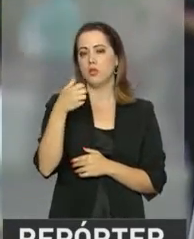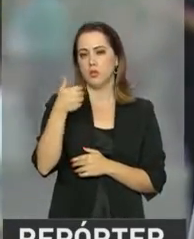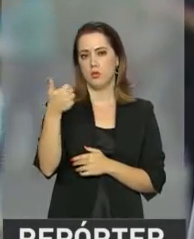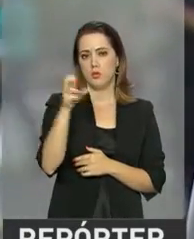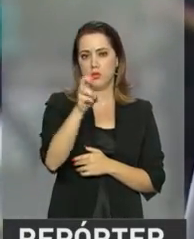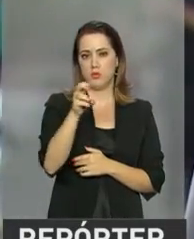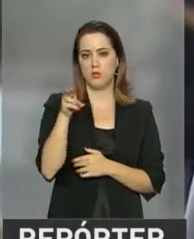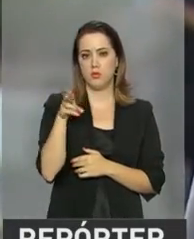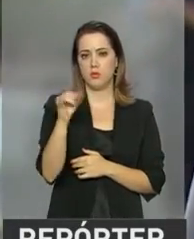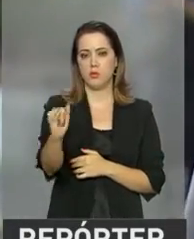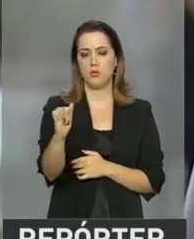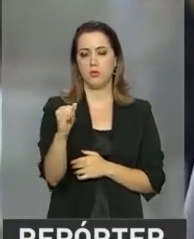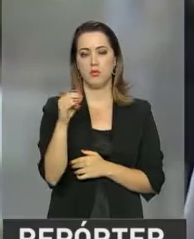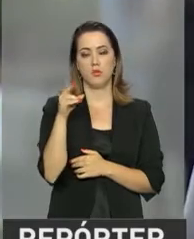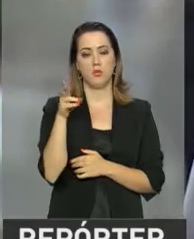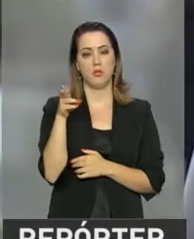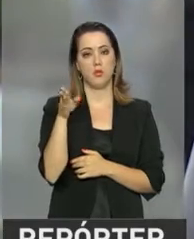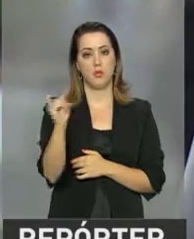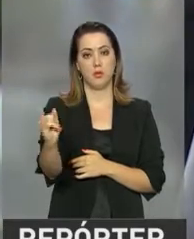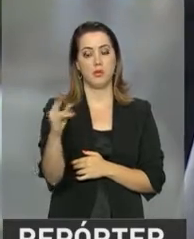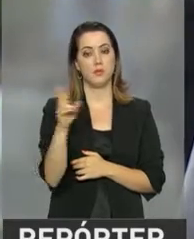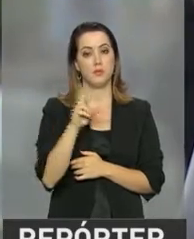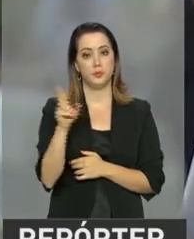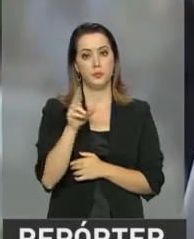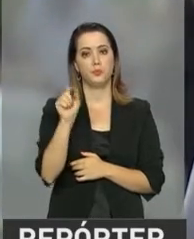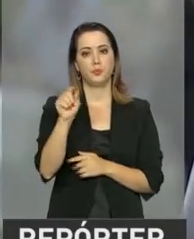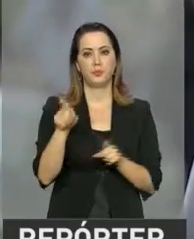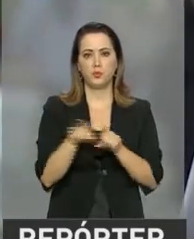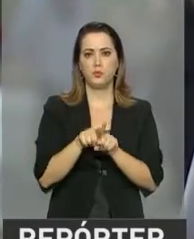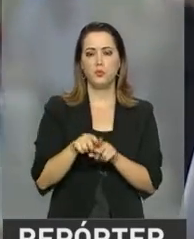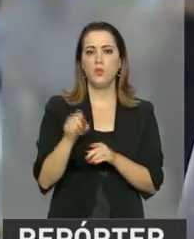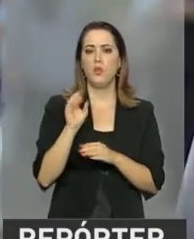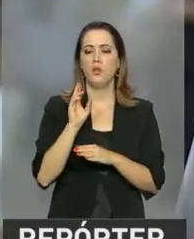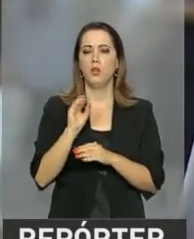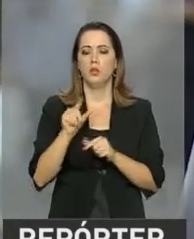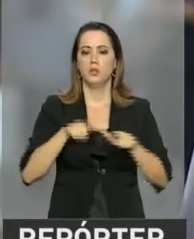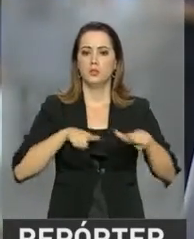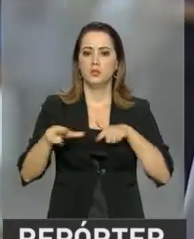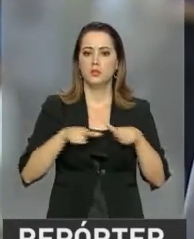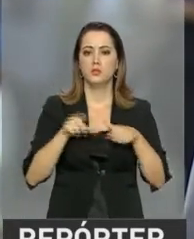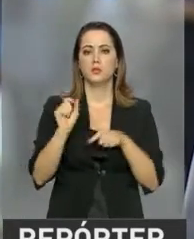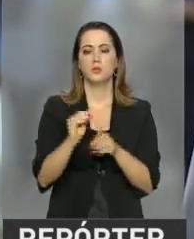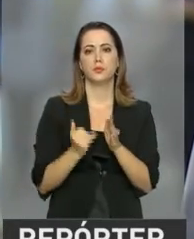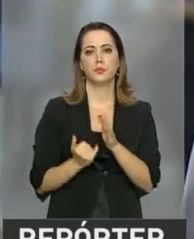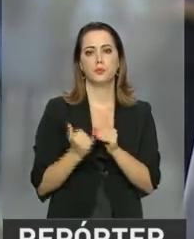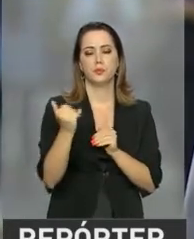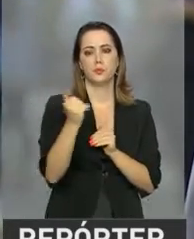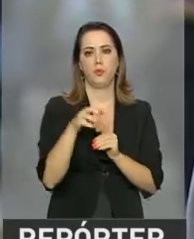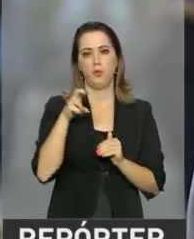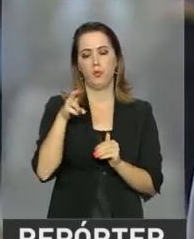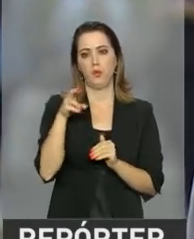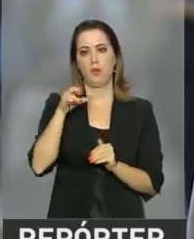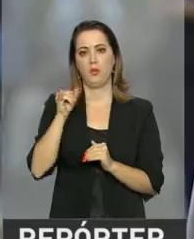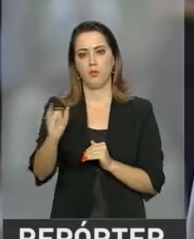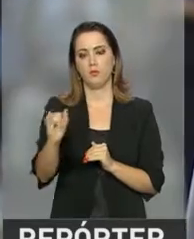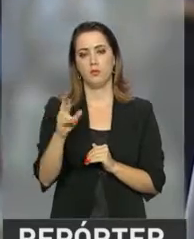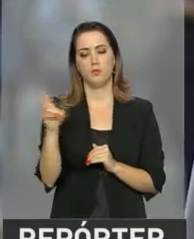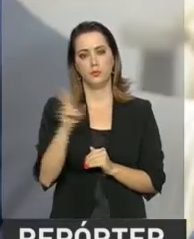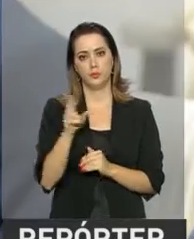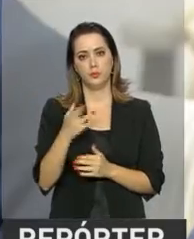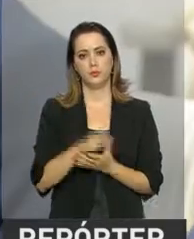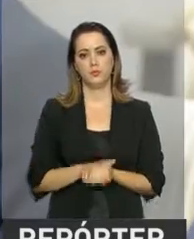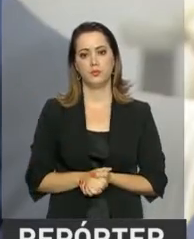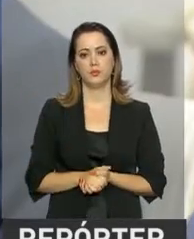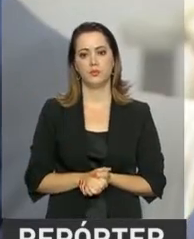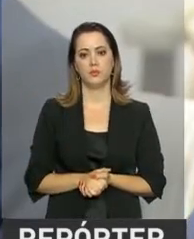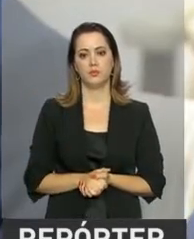bilhões de reais. Já com o seguro-desemprego e o abono salarial, a ampliação atingiu 5 bilhões e meio de reais. É